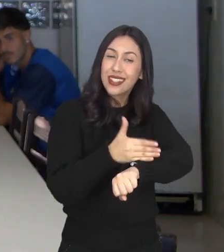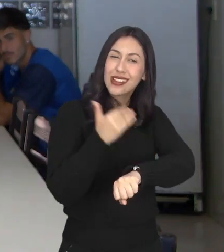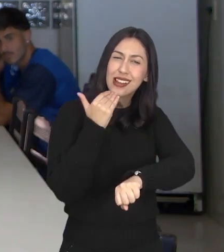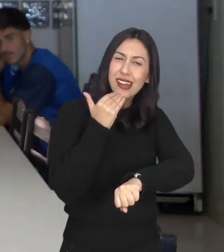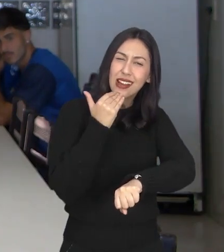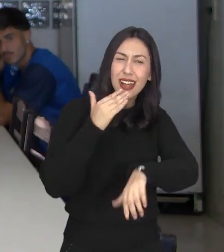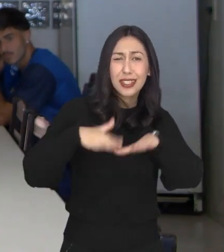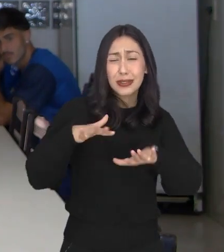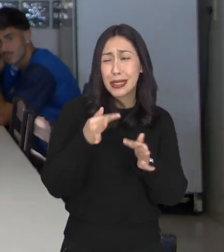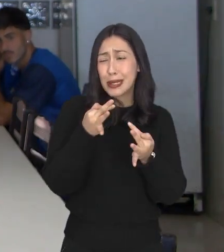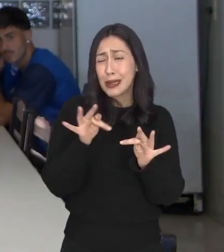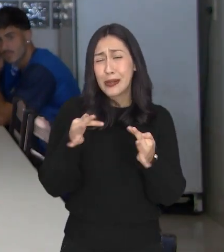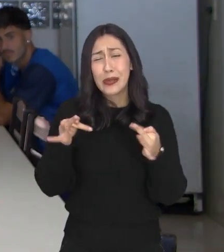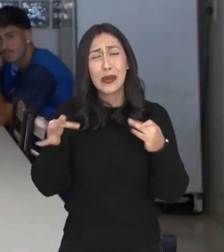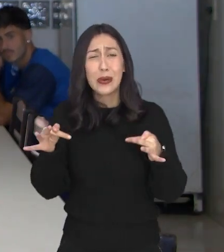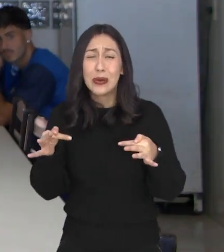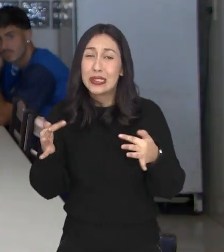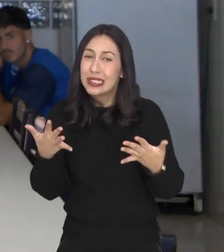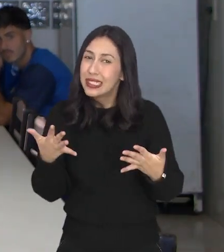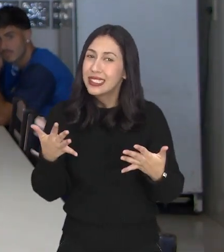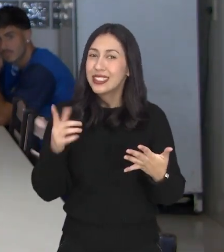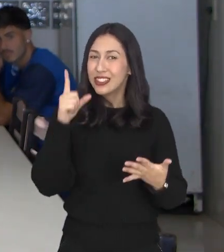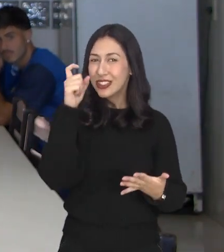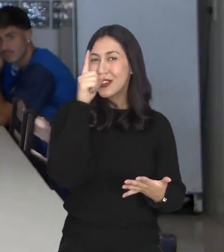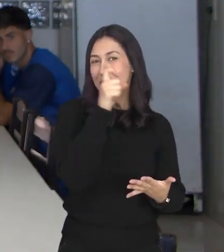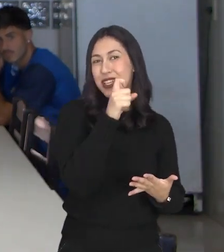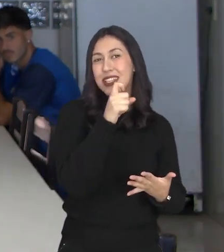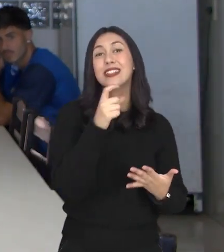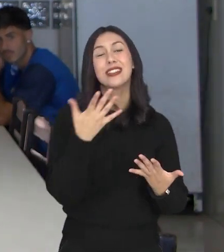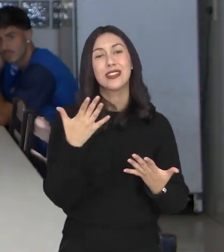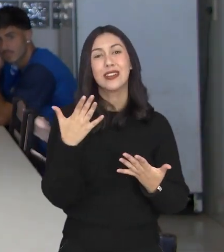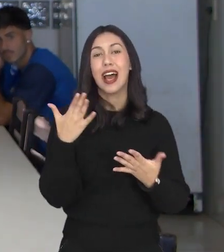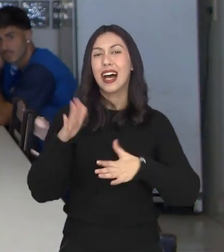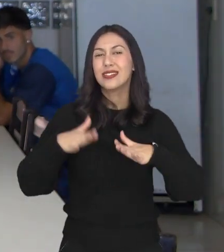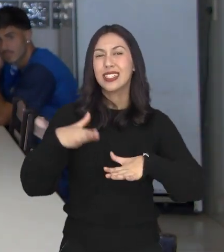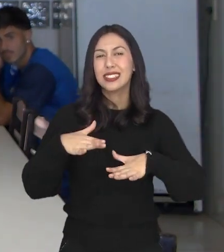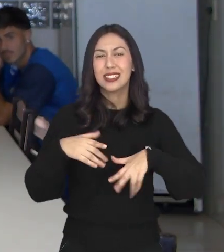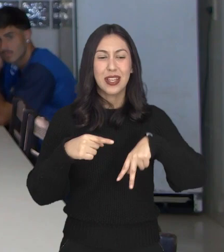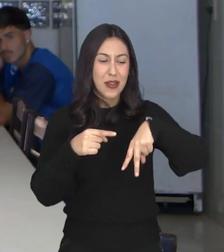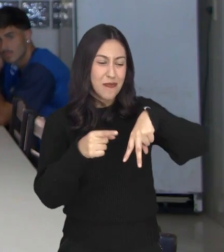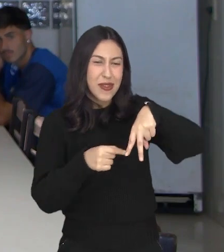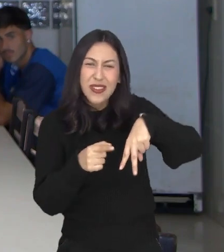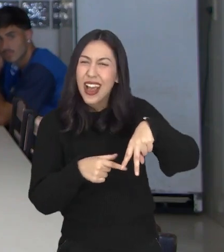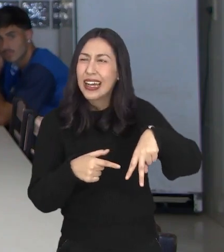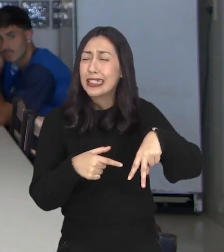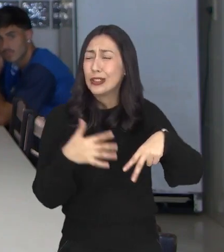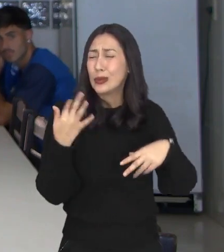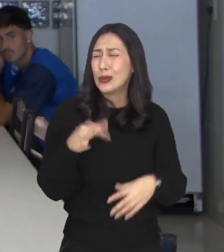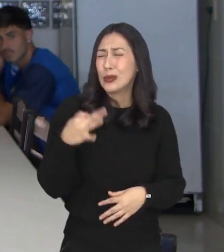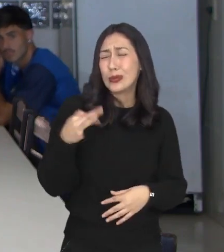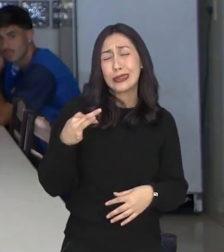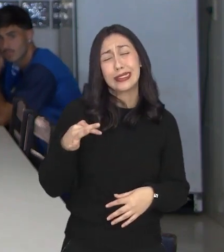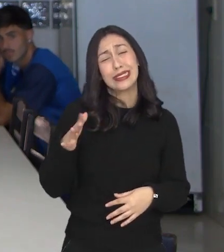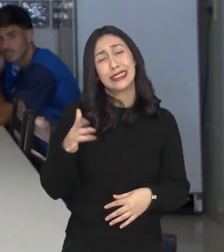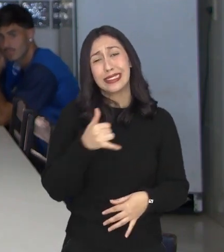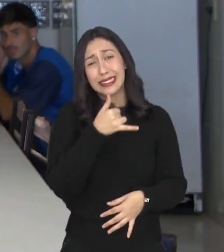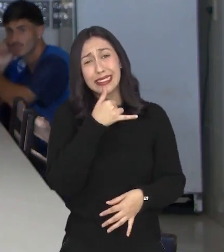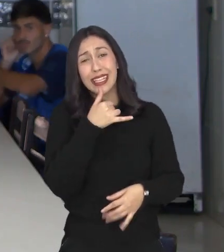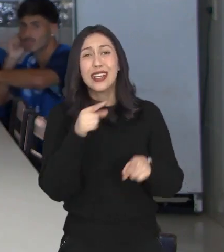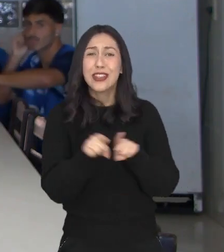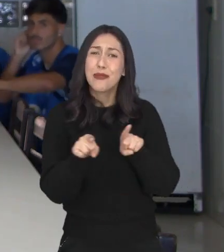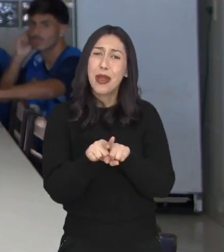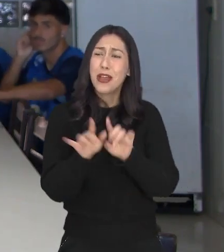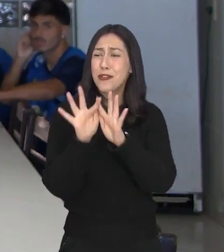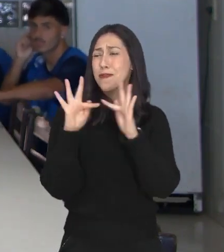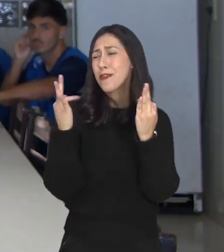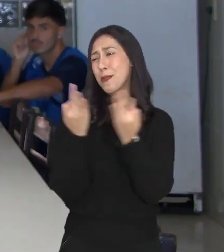vezes a gente treina mal, às vezes a gente está com dor, lesão. Eu sofri de uma lesão já de alguns meses, e às vezes se eu sinto ela, fico um pouco